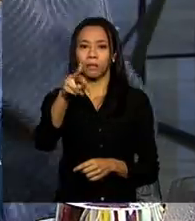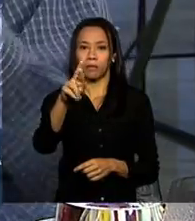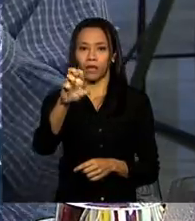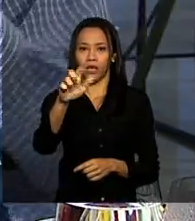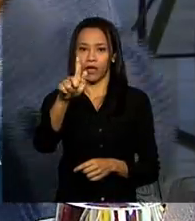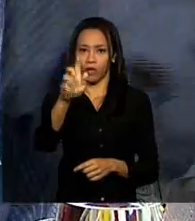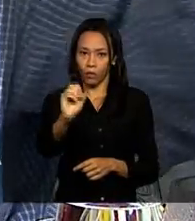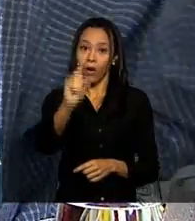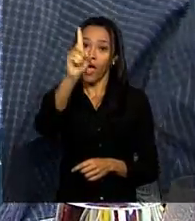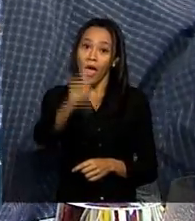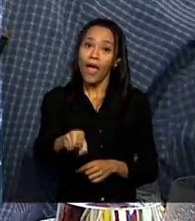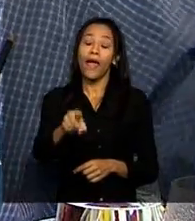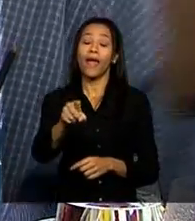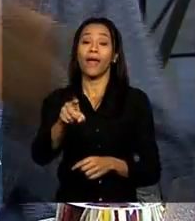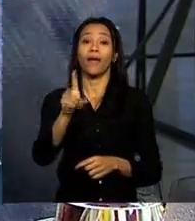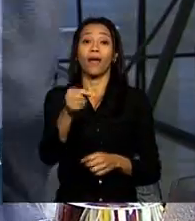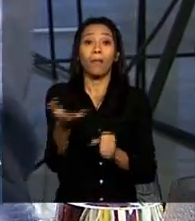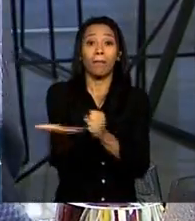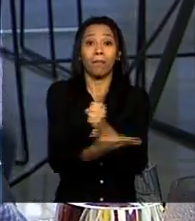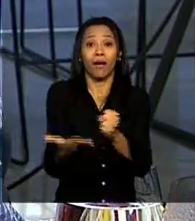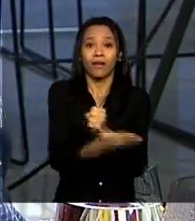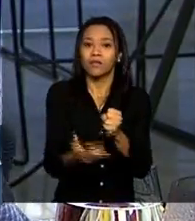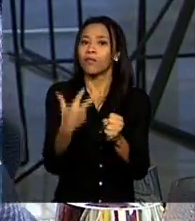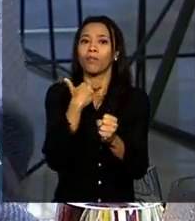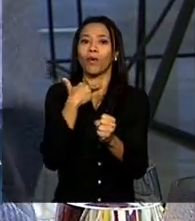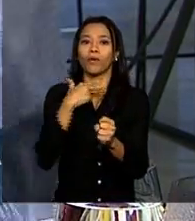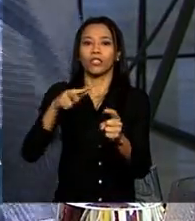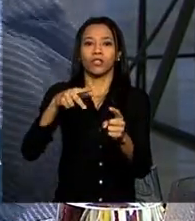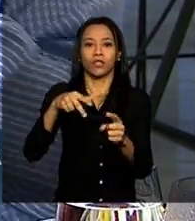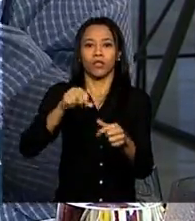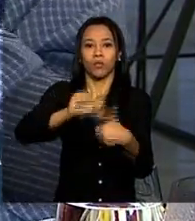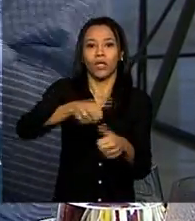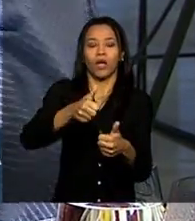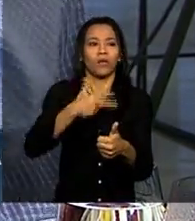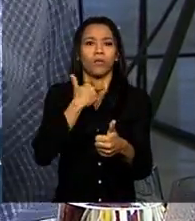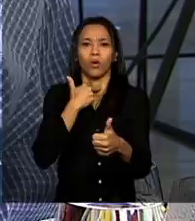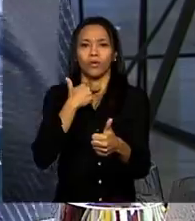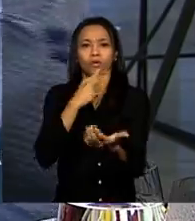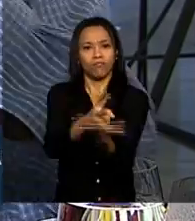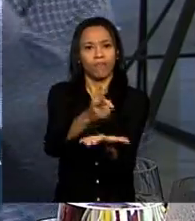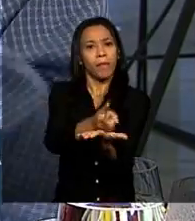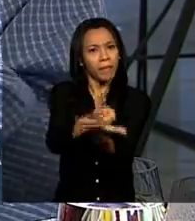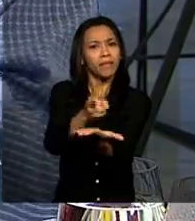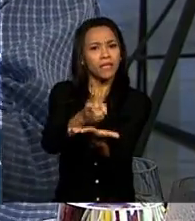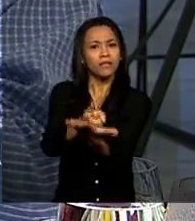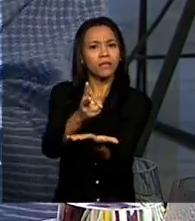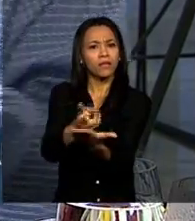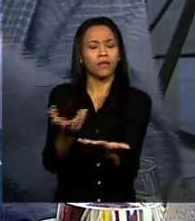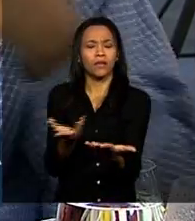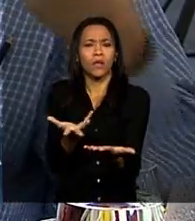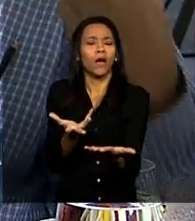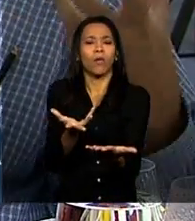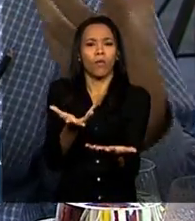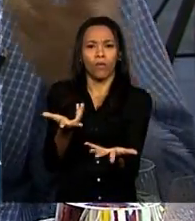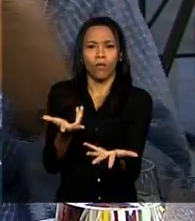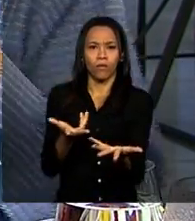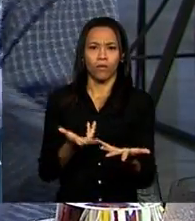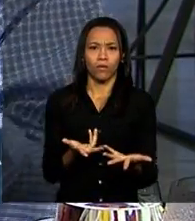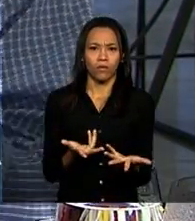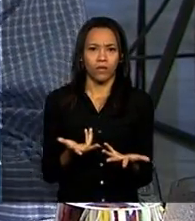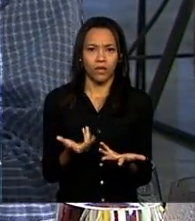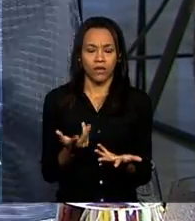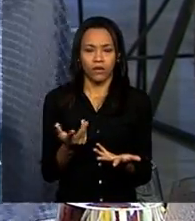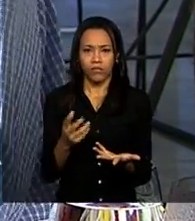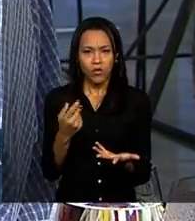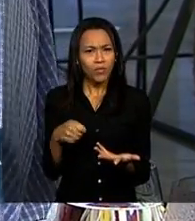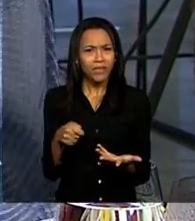momento e outras quer dizer teve a discussão do salário mínimo sai uma nota dizendo que não vai mudar salário mínimo quer dizer não seria o caso realmente de ter um um um